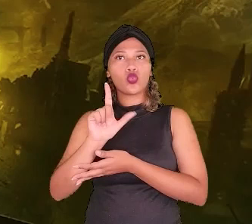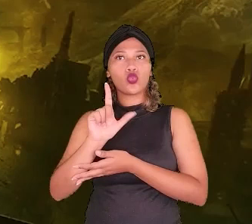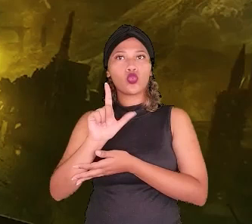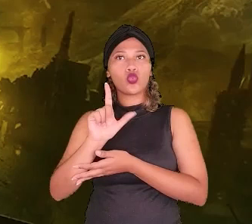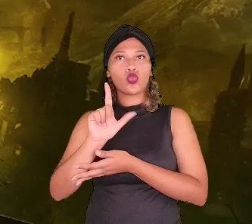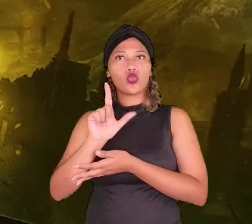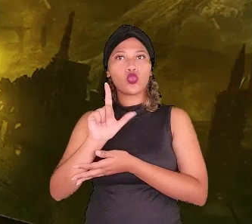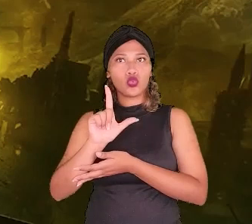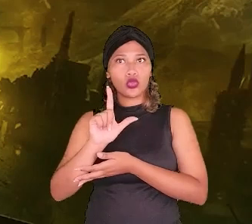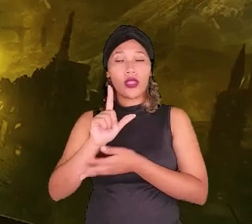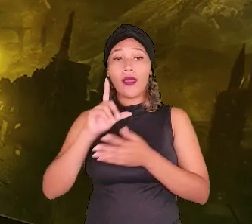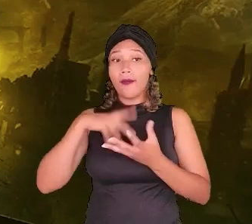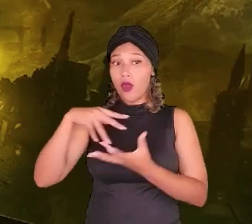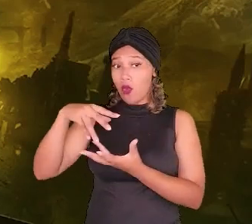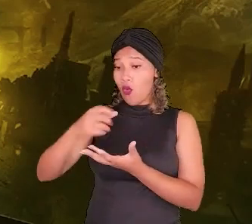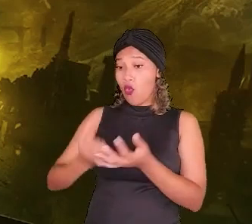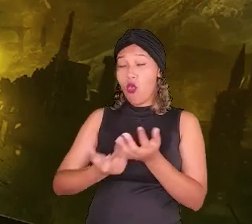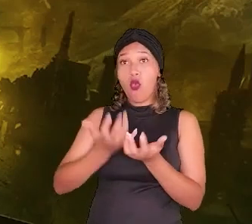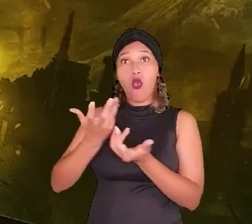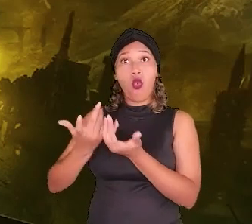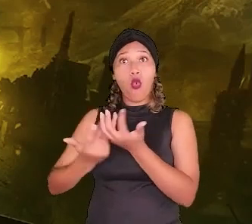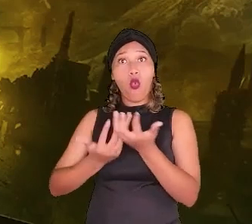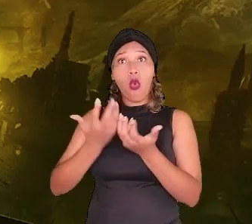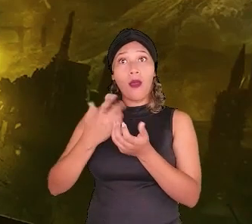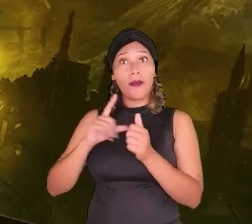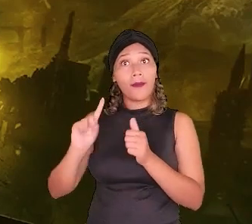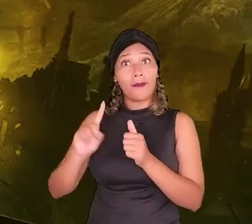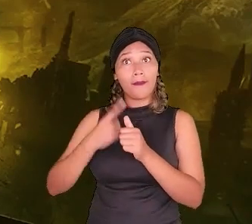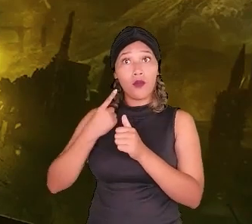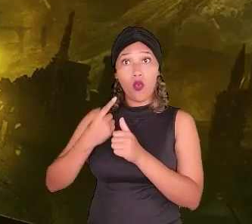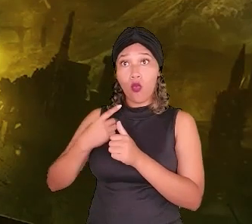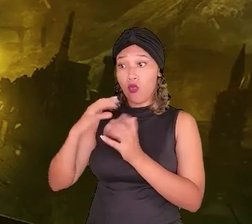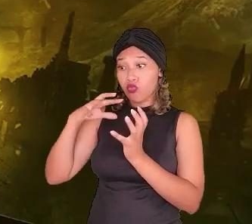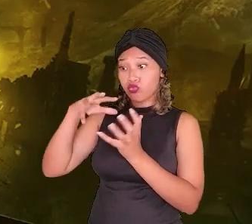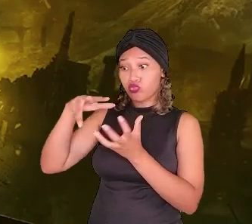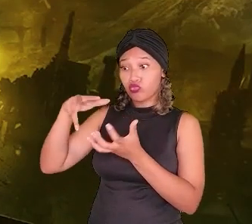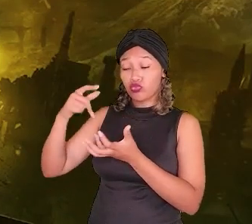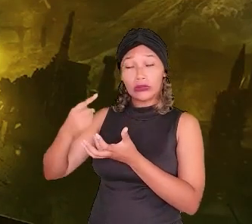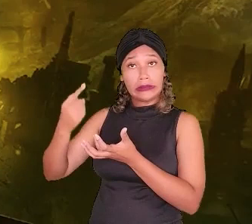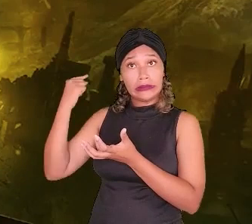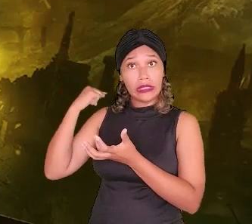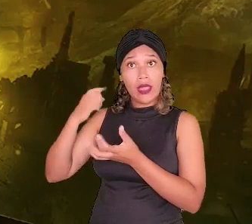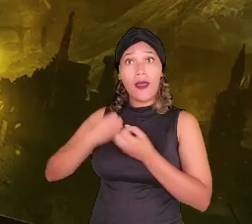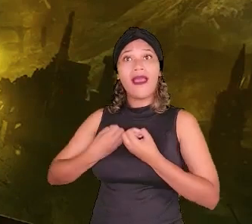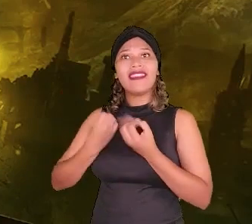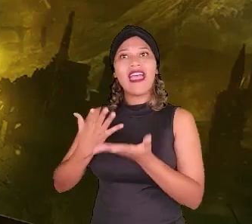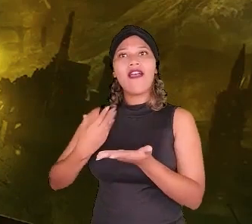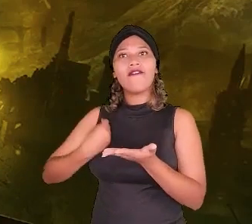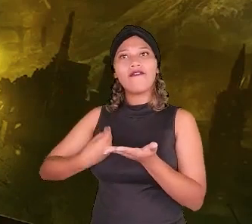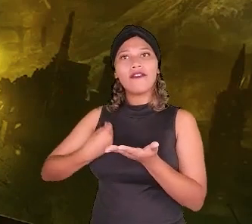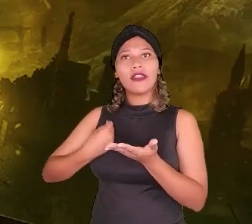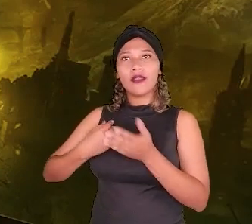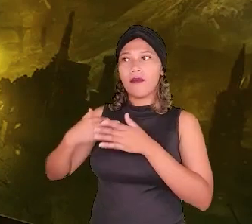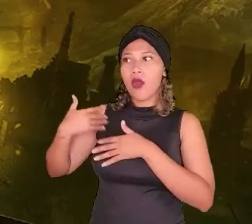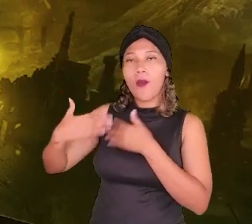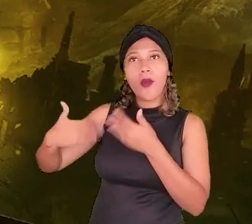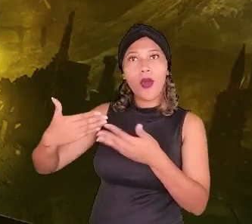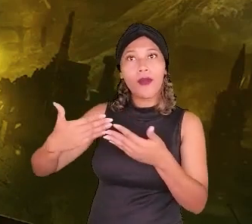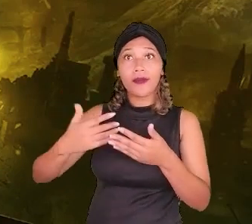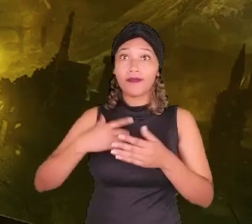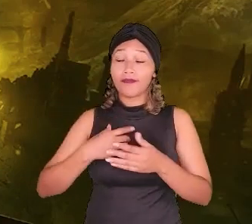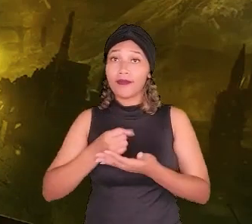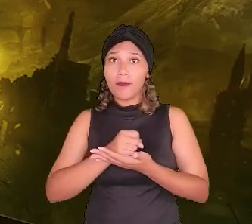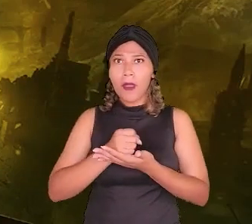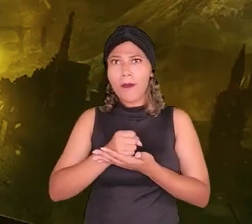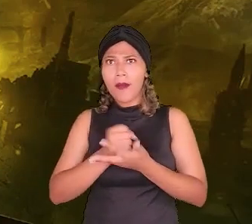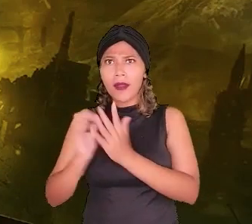de ruínas em amarelo e preto. A grande fogueira que surgiu no interior do mundo e deu vida à humanidade e diversas outras raças.